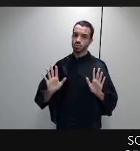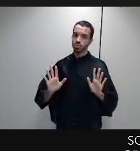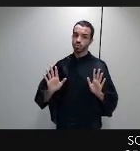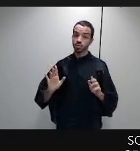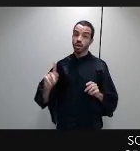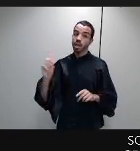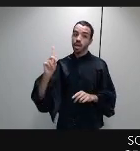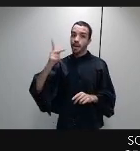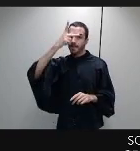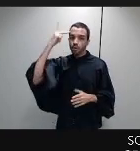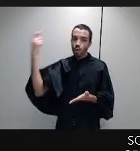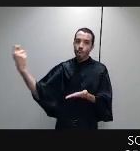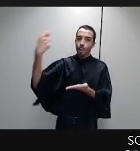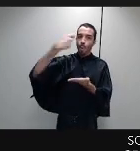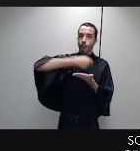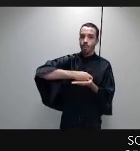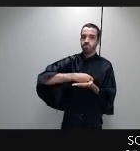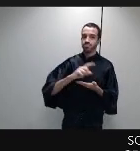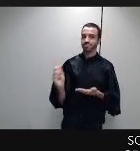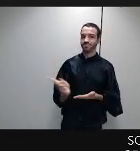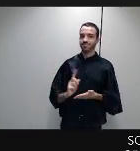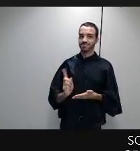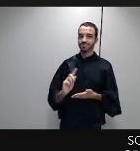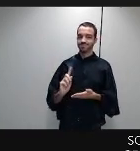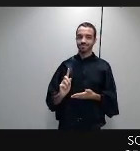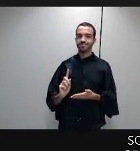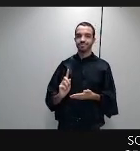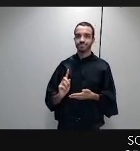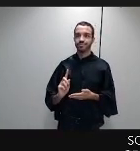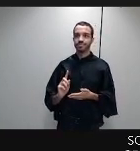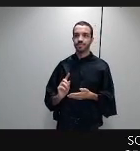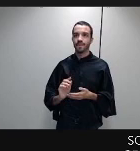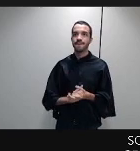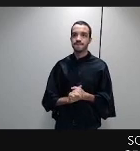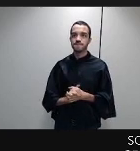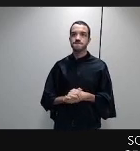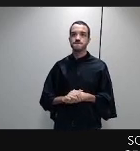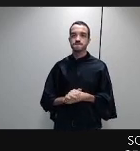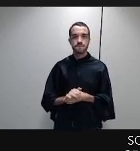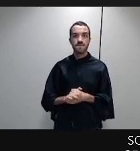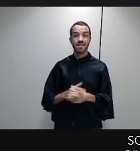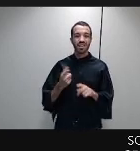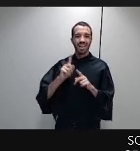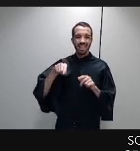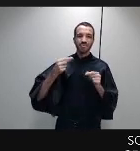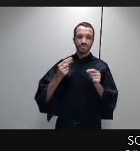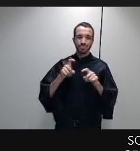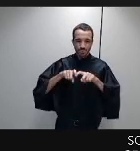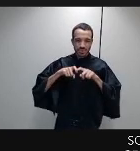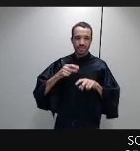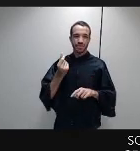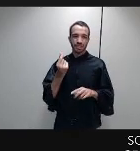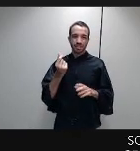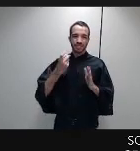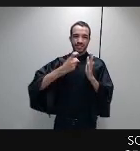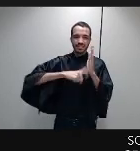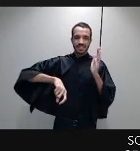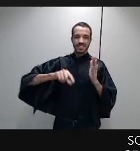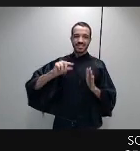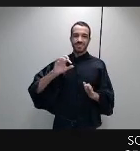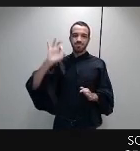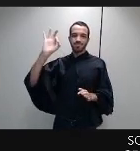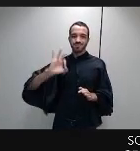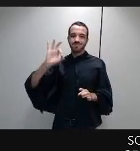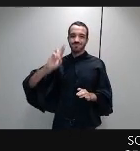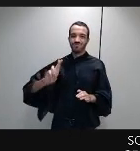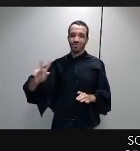responsabilidade que eu digo No que diz respeito à diferença de alíquota a gente então tem nesses casos observados que